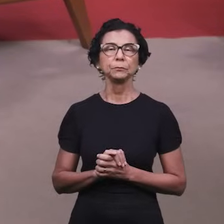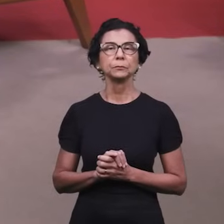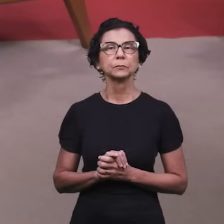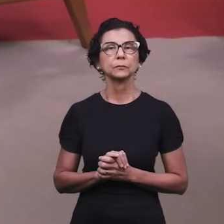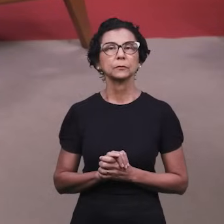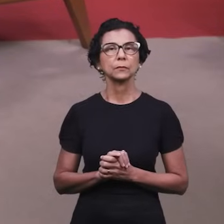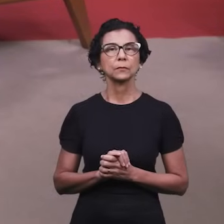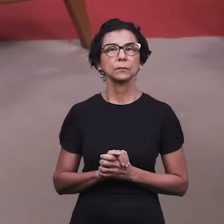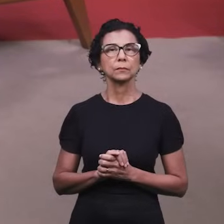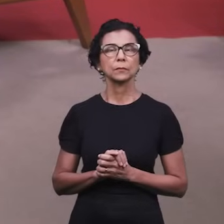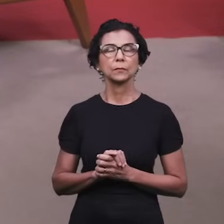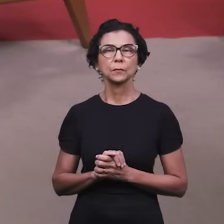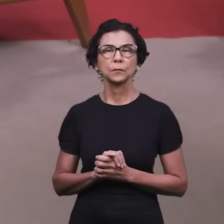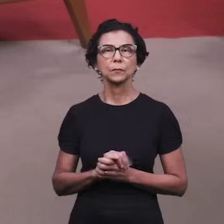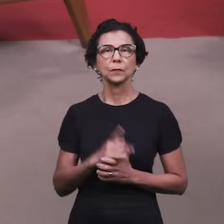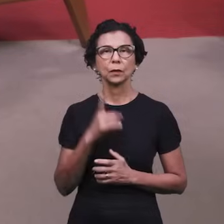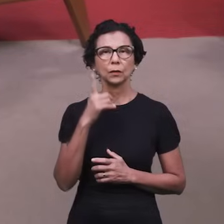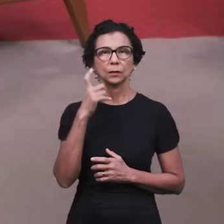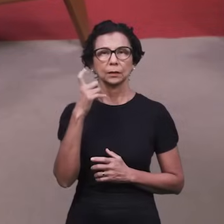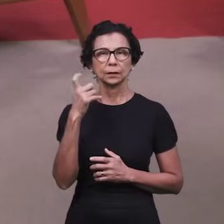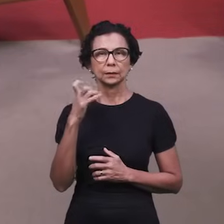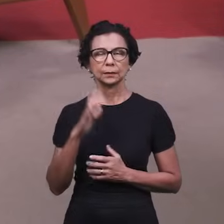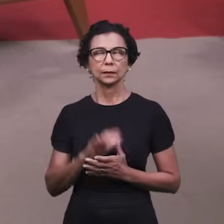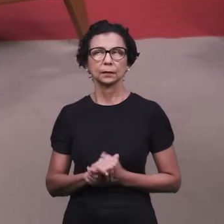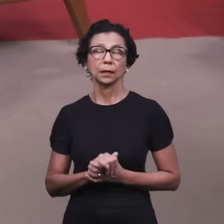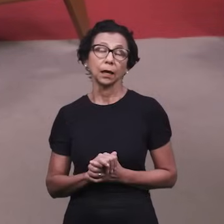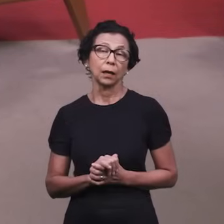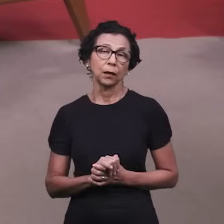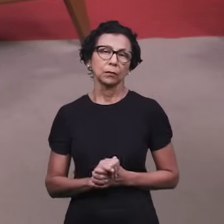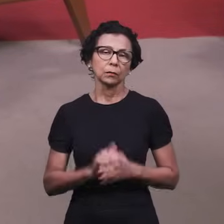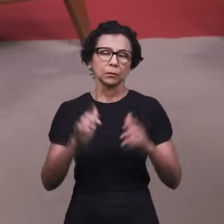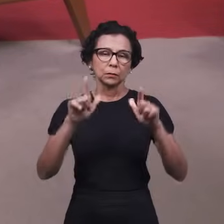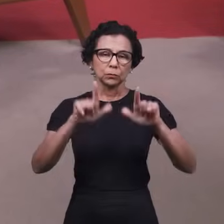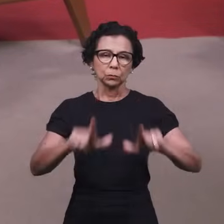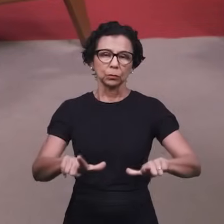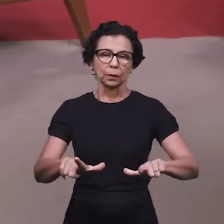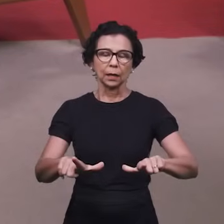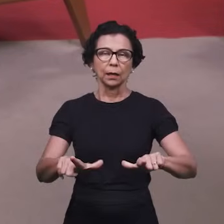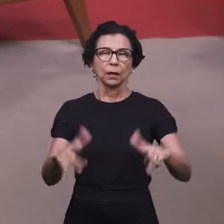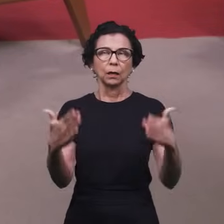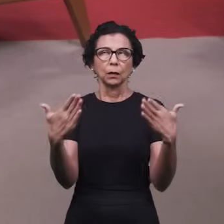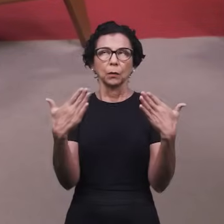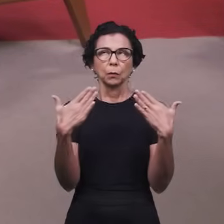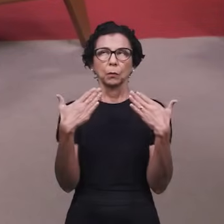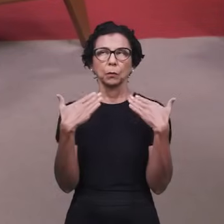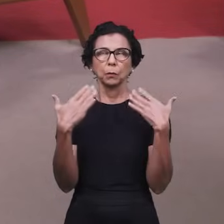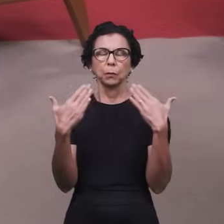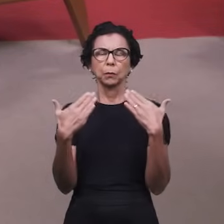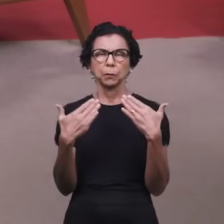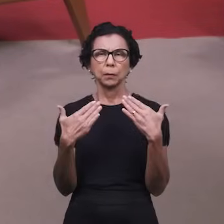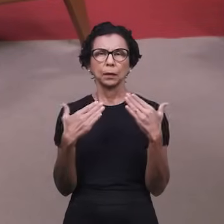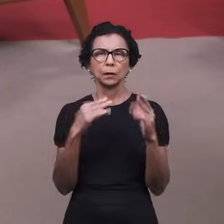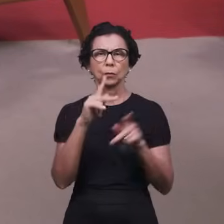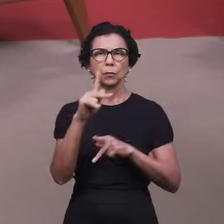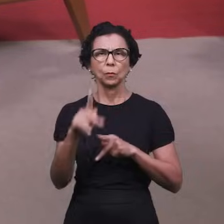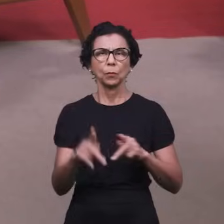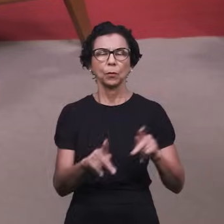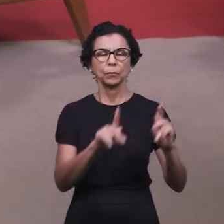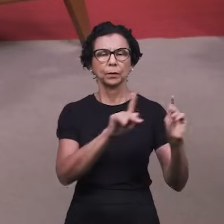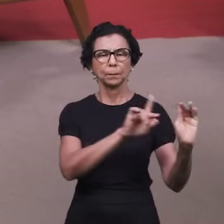inicial nossa é a expressão sobe do deserto. Porque mais adiante nós